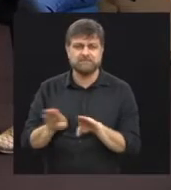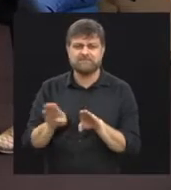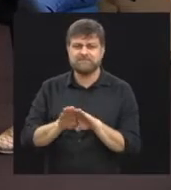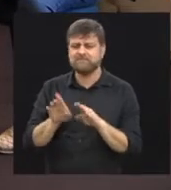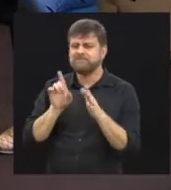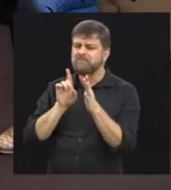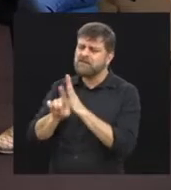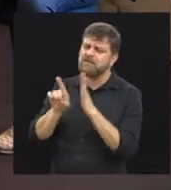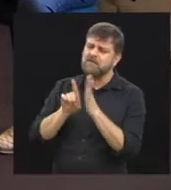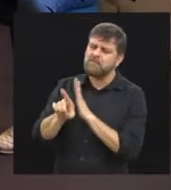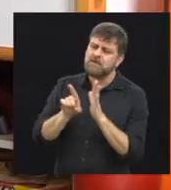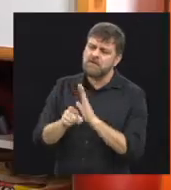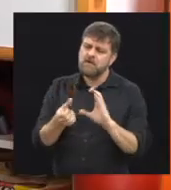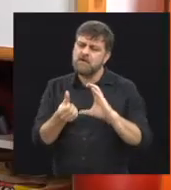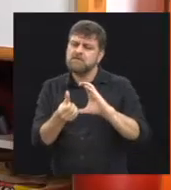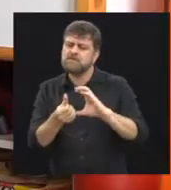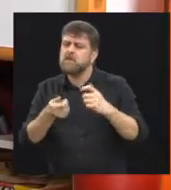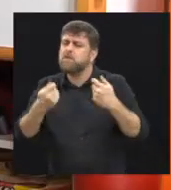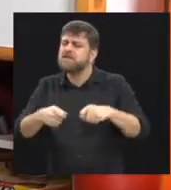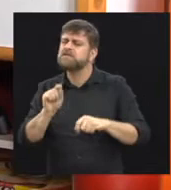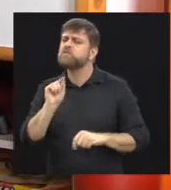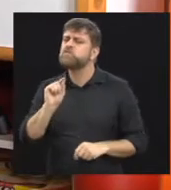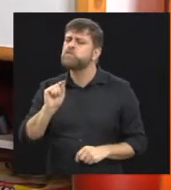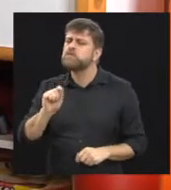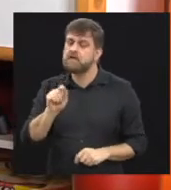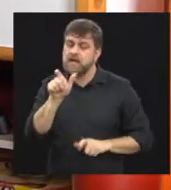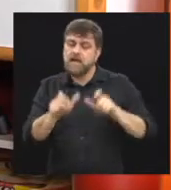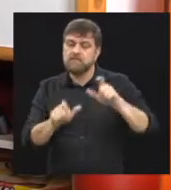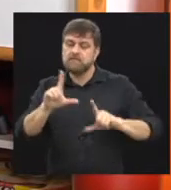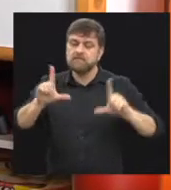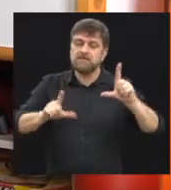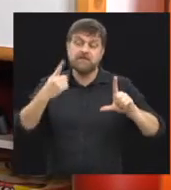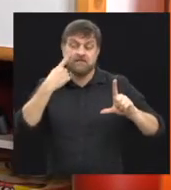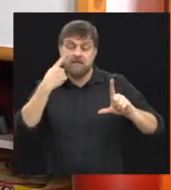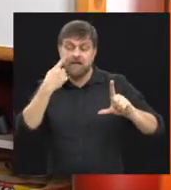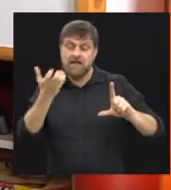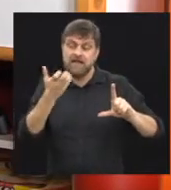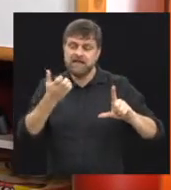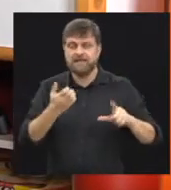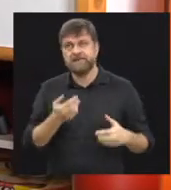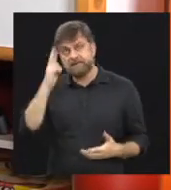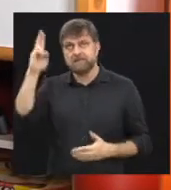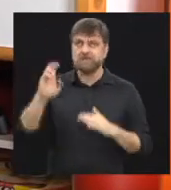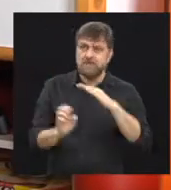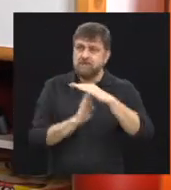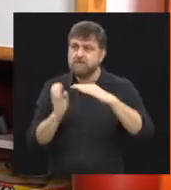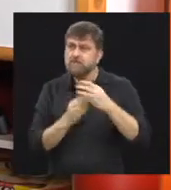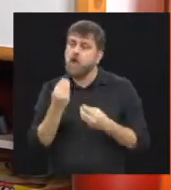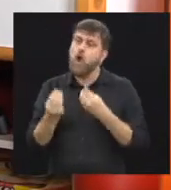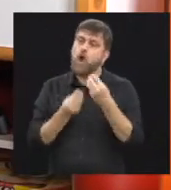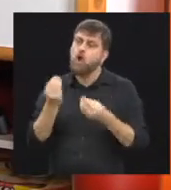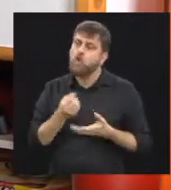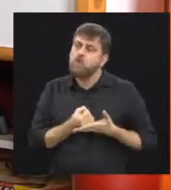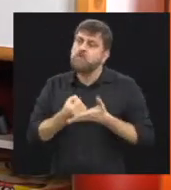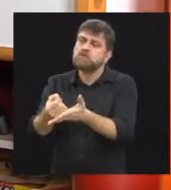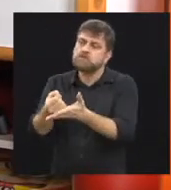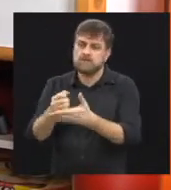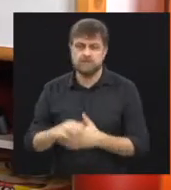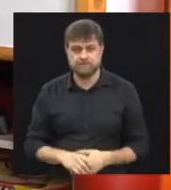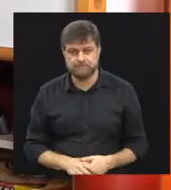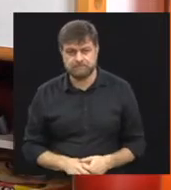disso, o que mais a instituição precisaria, que quem está em casa, de repente, é um empresário, pode ajudar de que